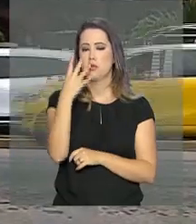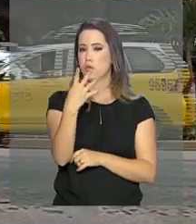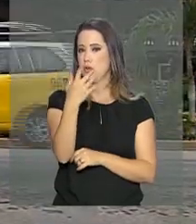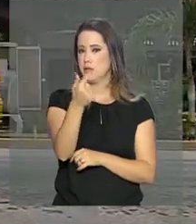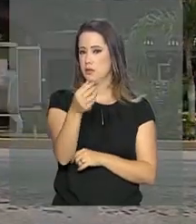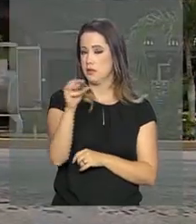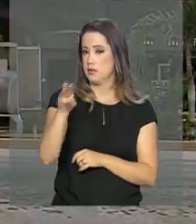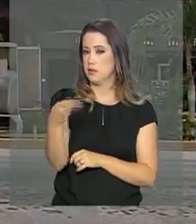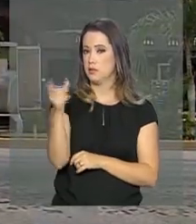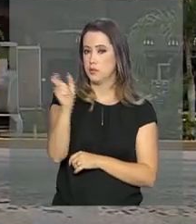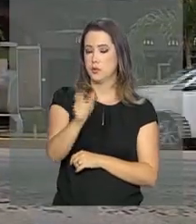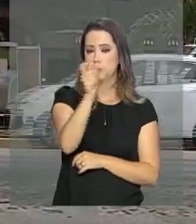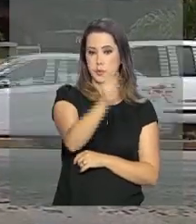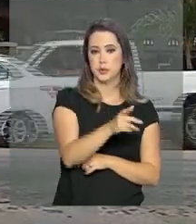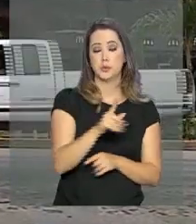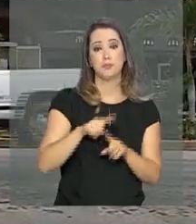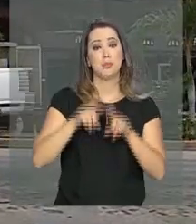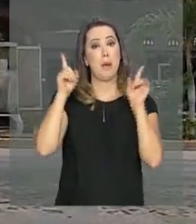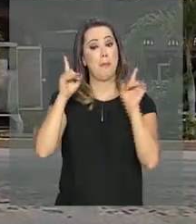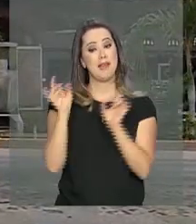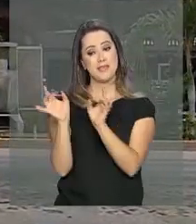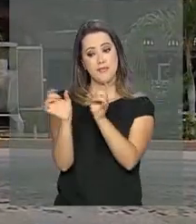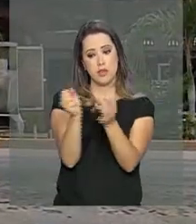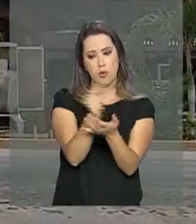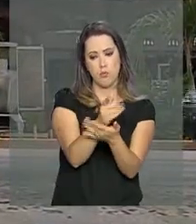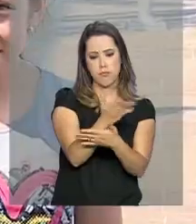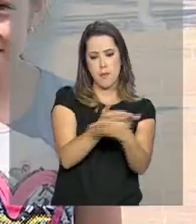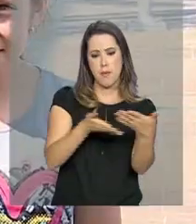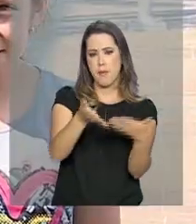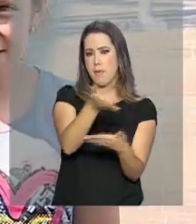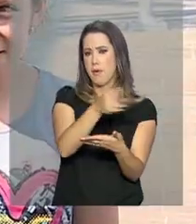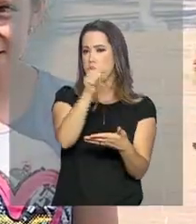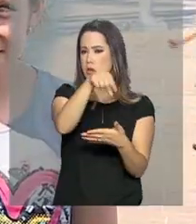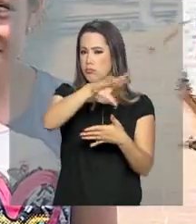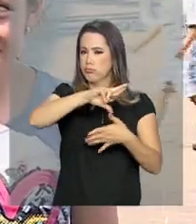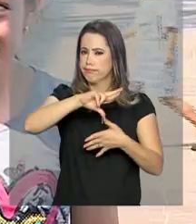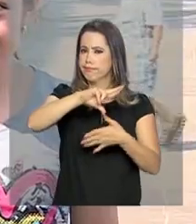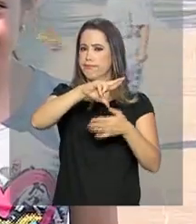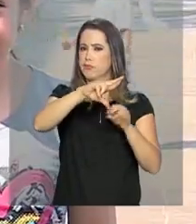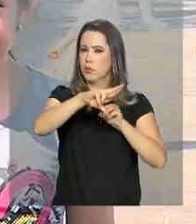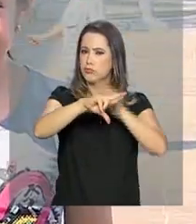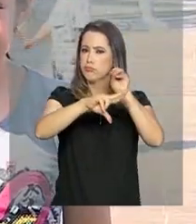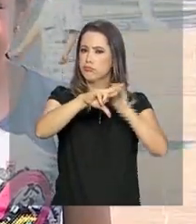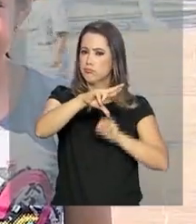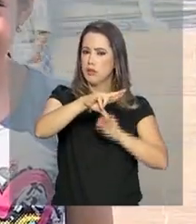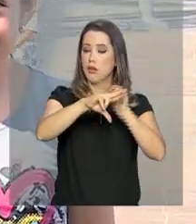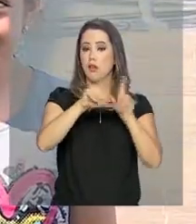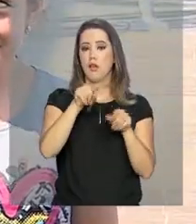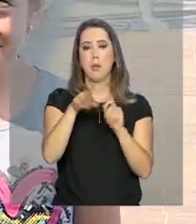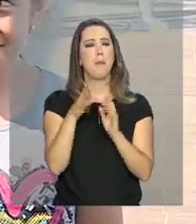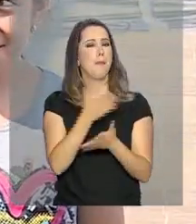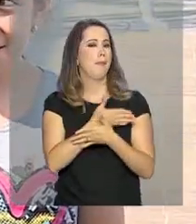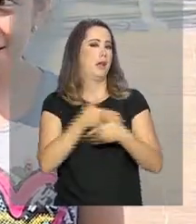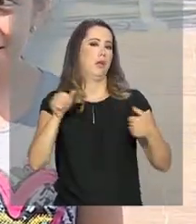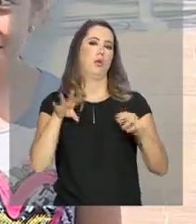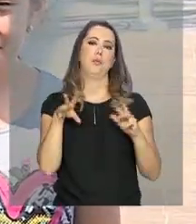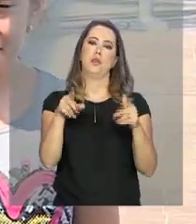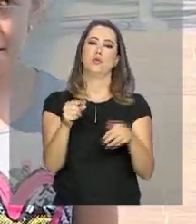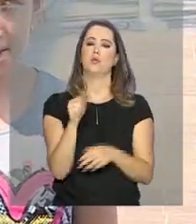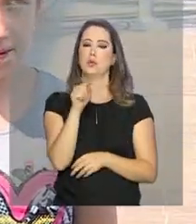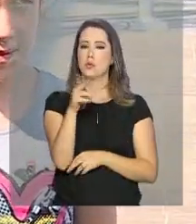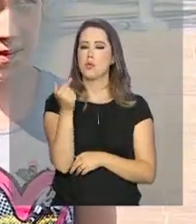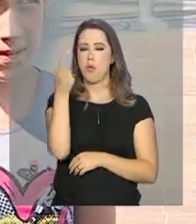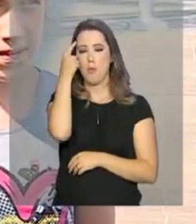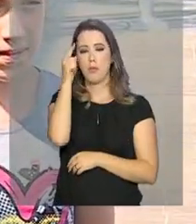comércio entre os países poderia gerar mais riqueza para todos é o que pensa a sesa ele acha que mais trocas podem trazer mais